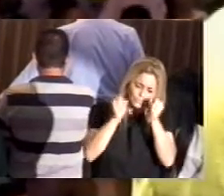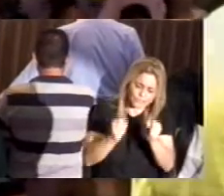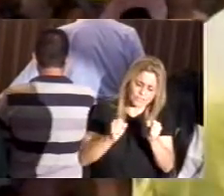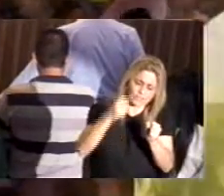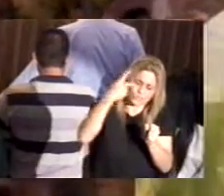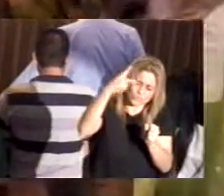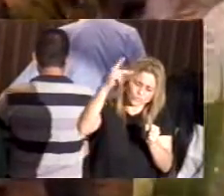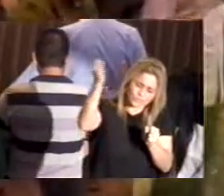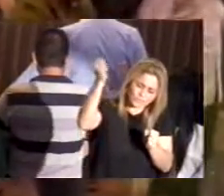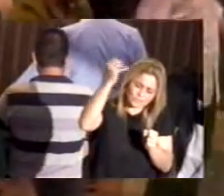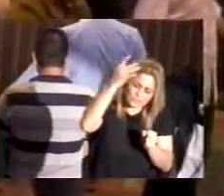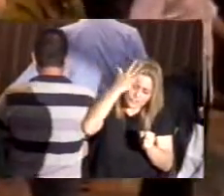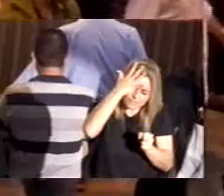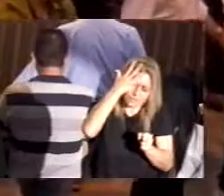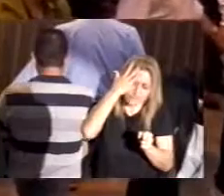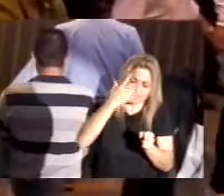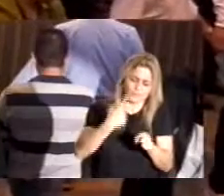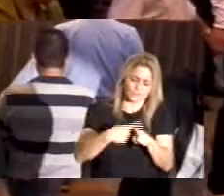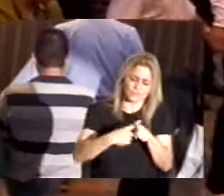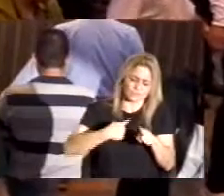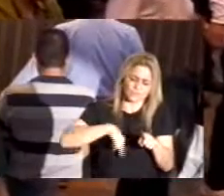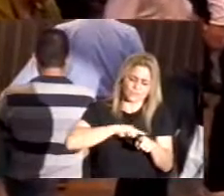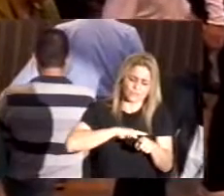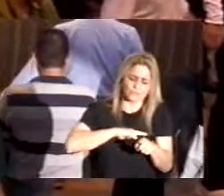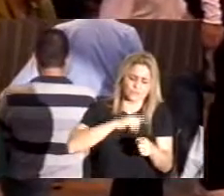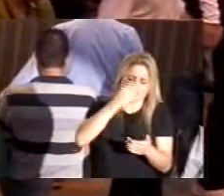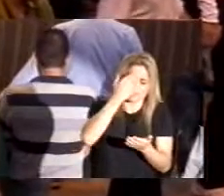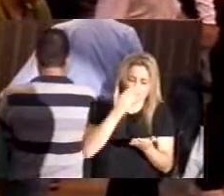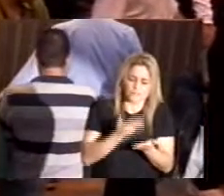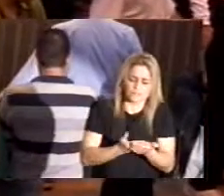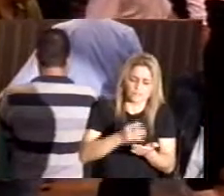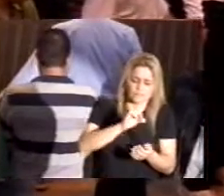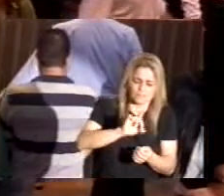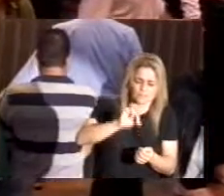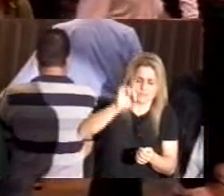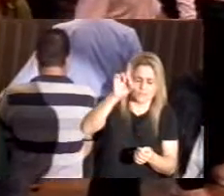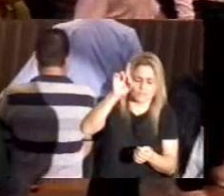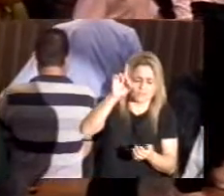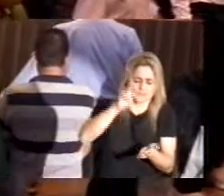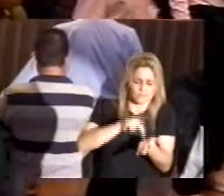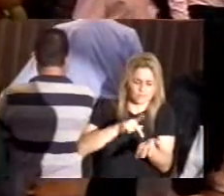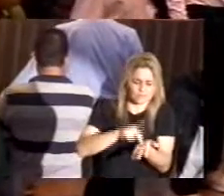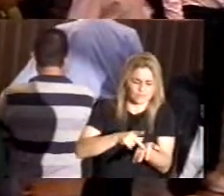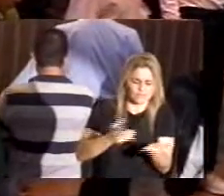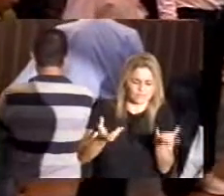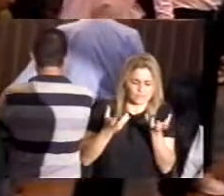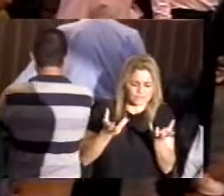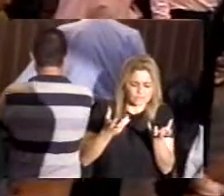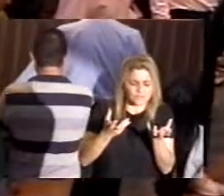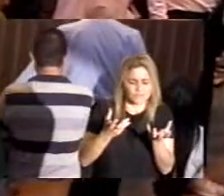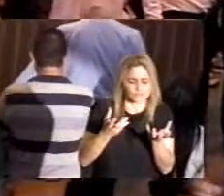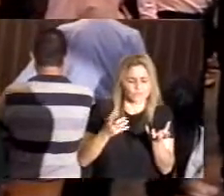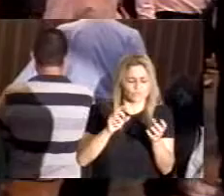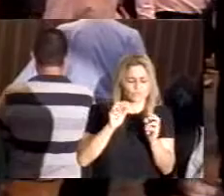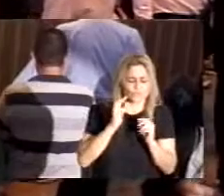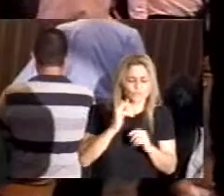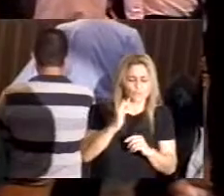graça, comece a acontecer na vida desses teus filhos, e que nós possamos ouvir o testemunho deles,